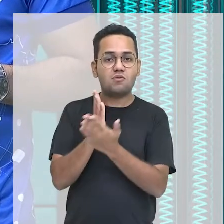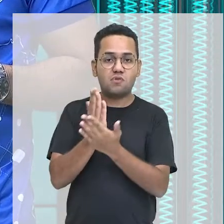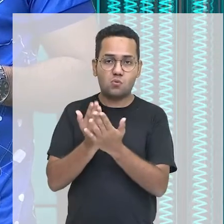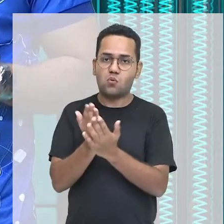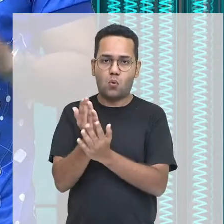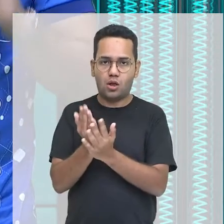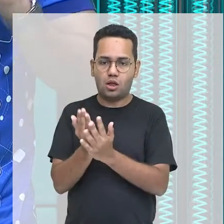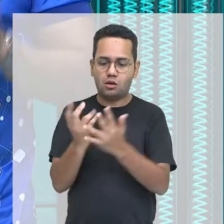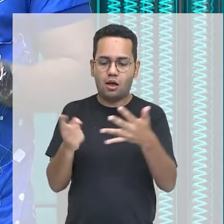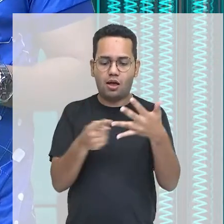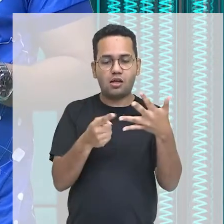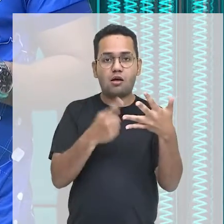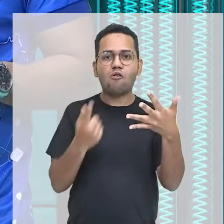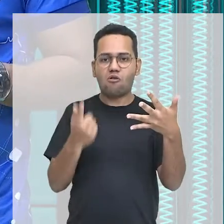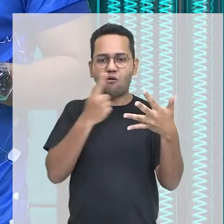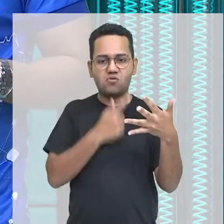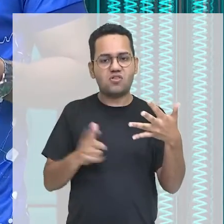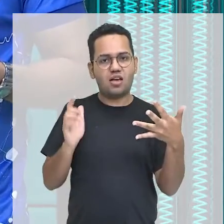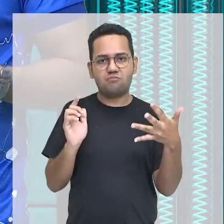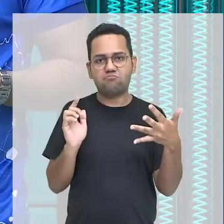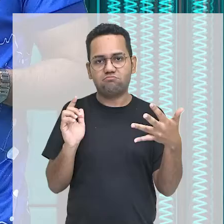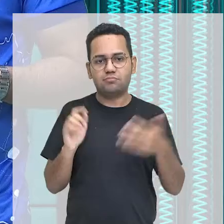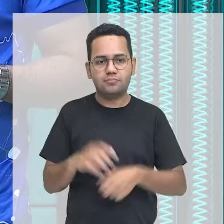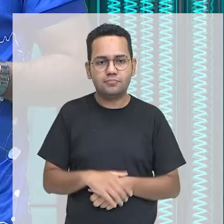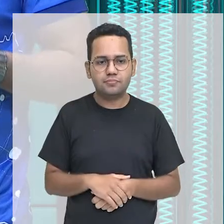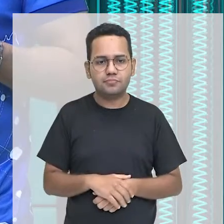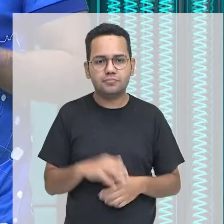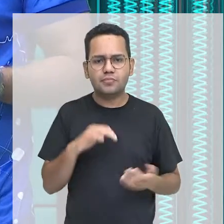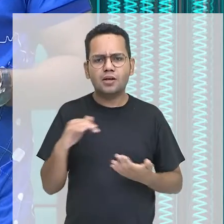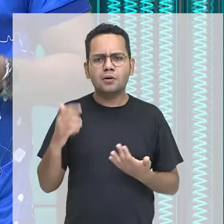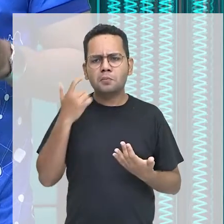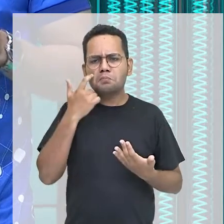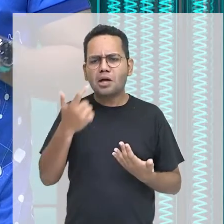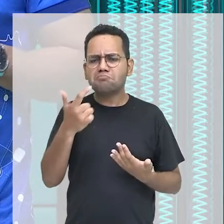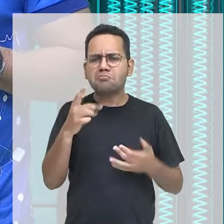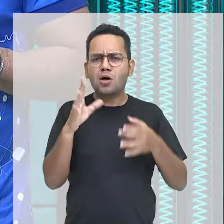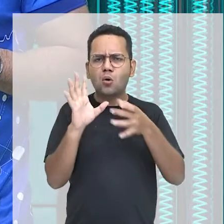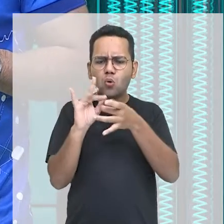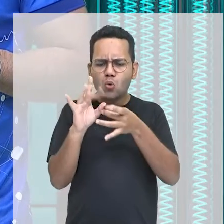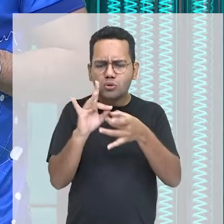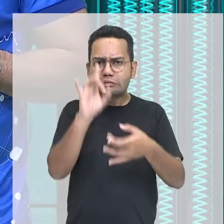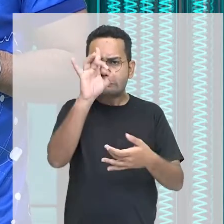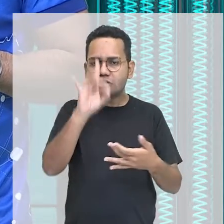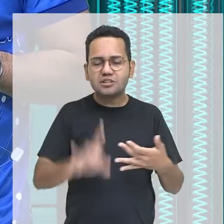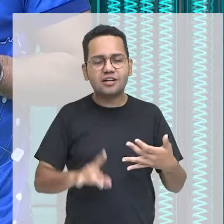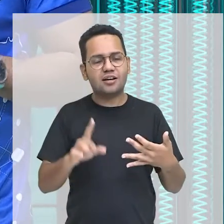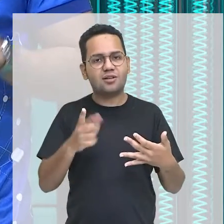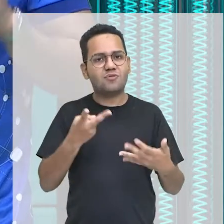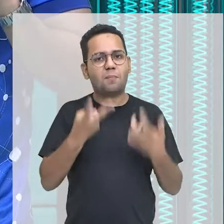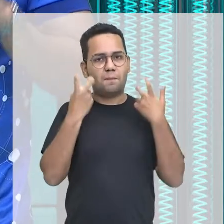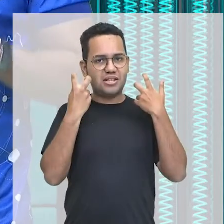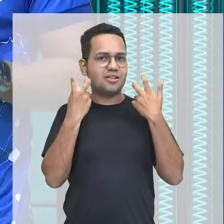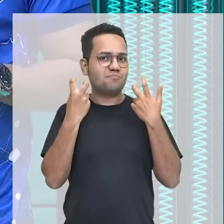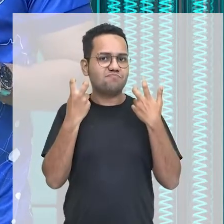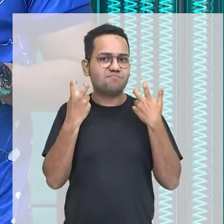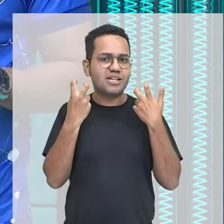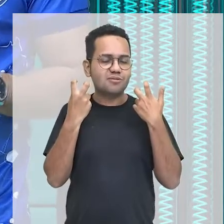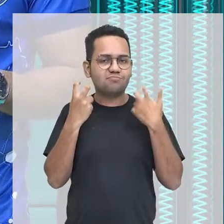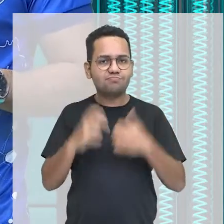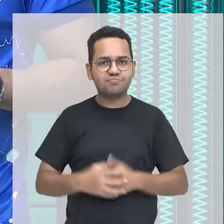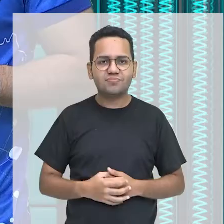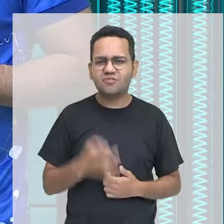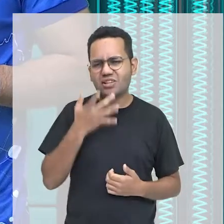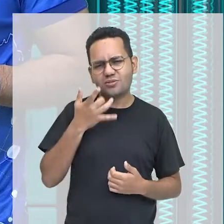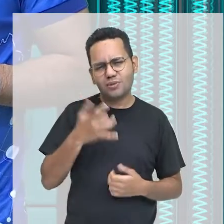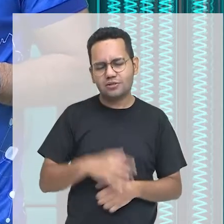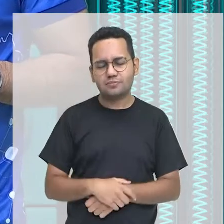may, tá certo? O contexto, gente, onde eles estão inseridos, vai ficar bastante claro qual é a função deles, tá? Só que nós vimos